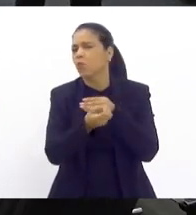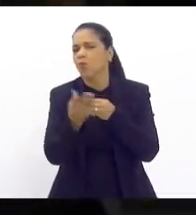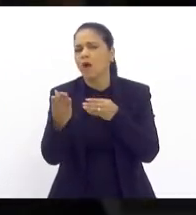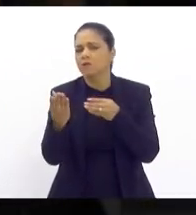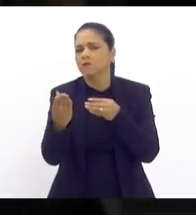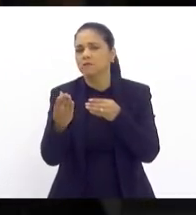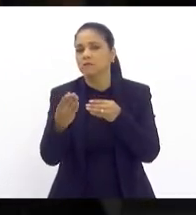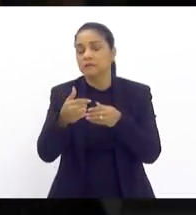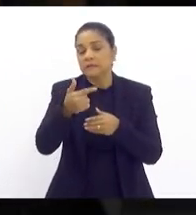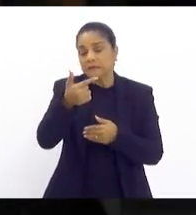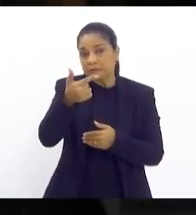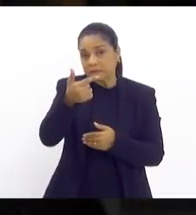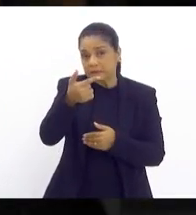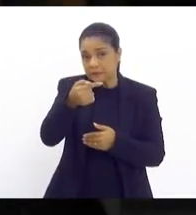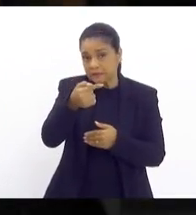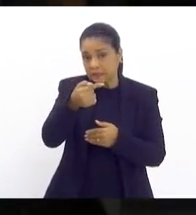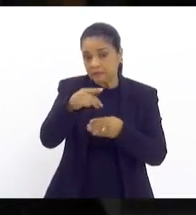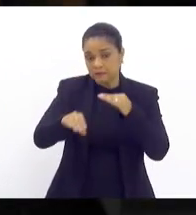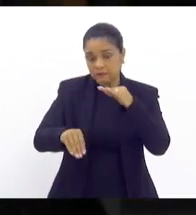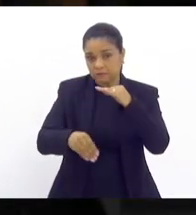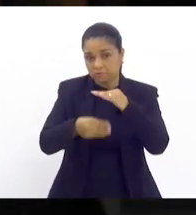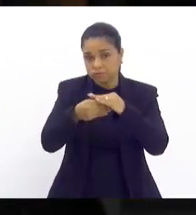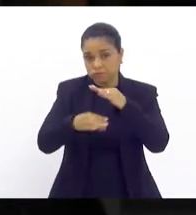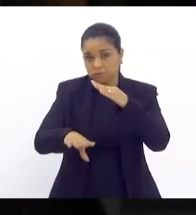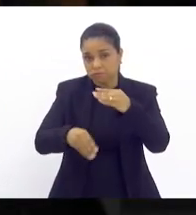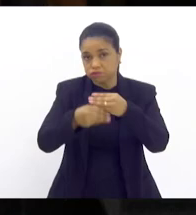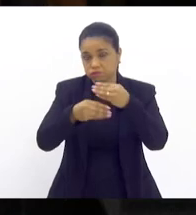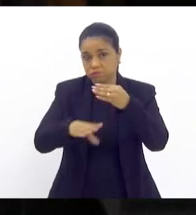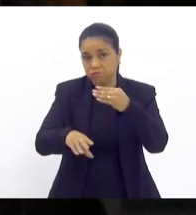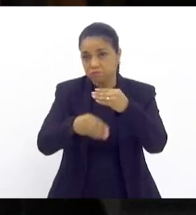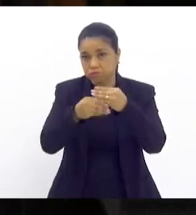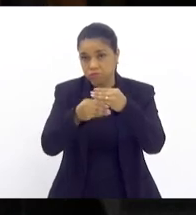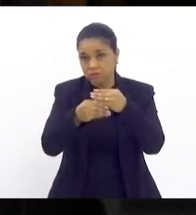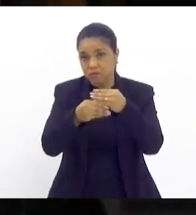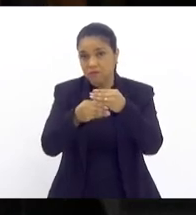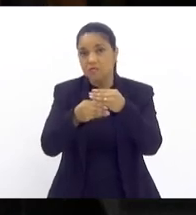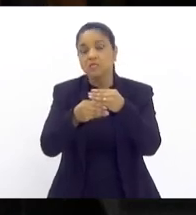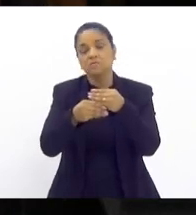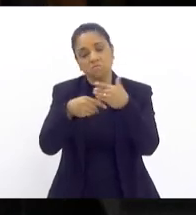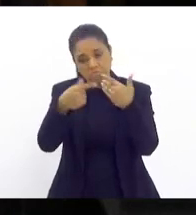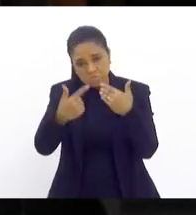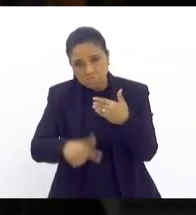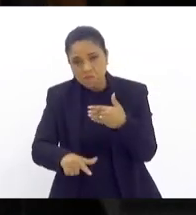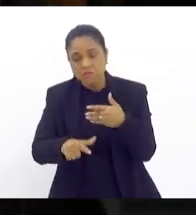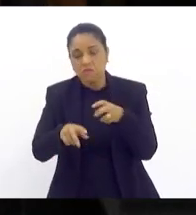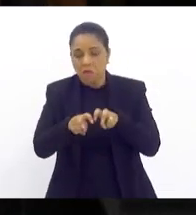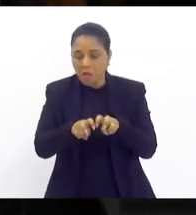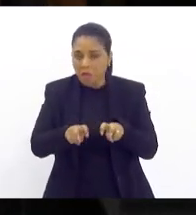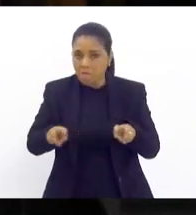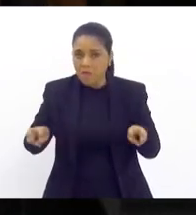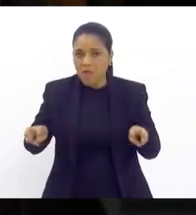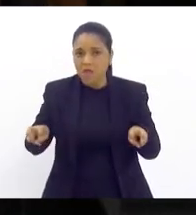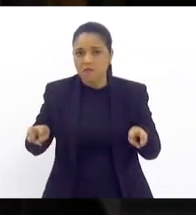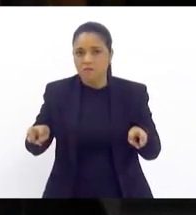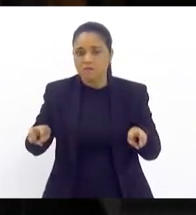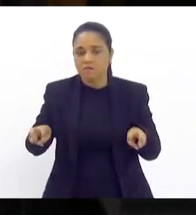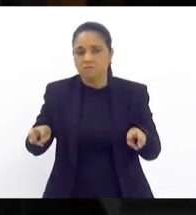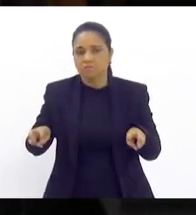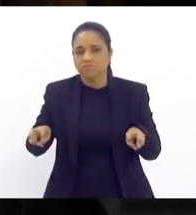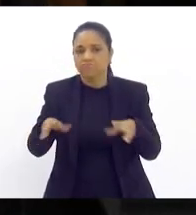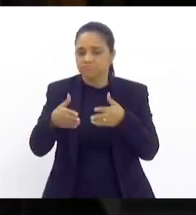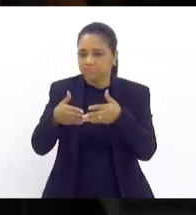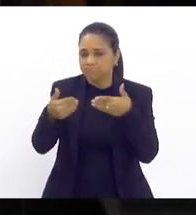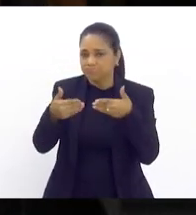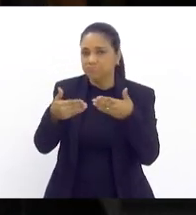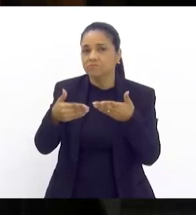recebeu 17 emendas e vamos solicitar a mesa né que a mesa faça